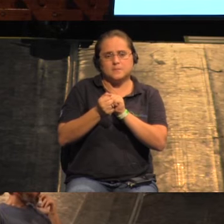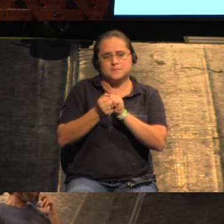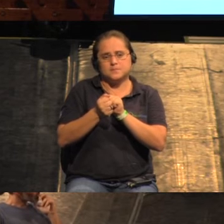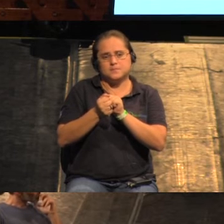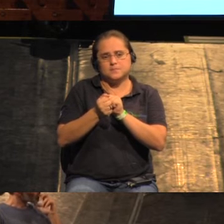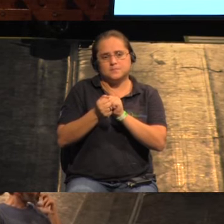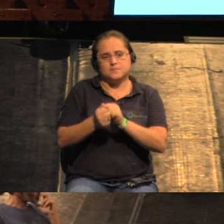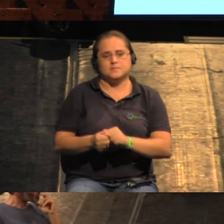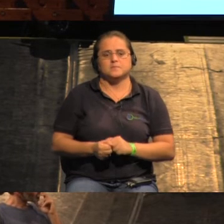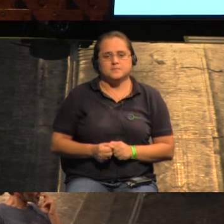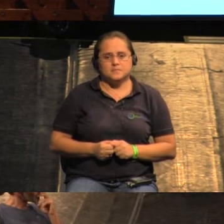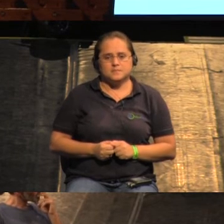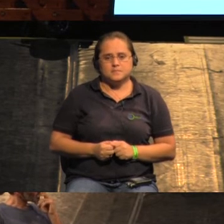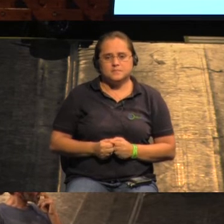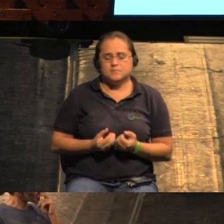essas